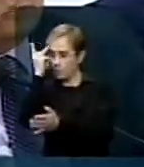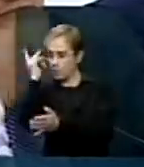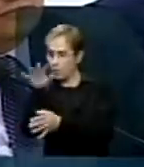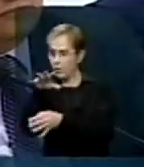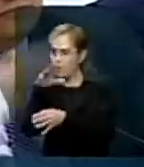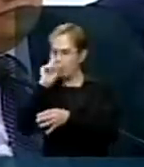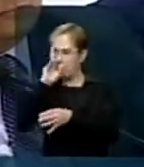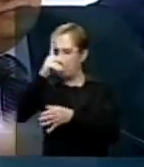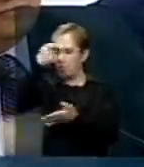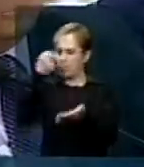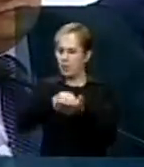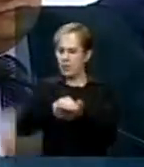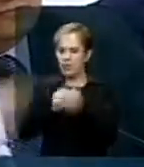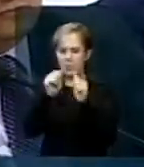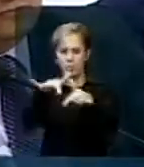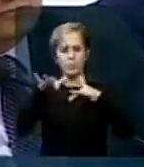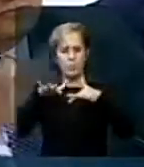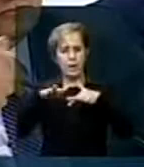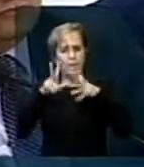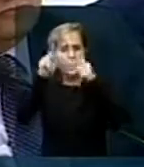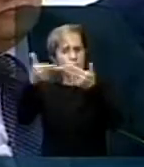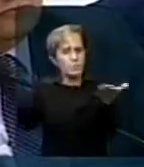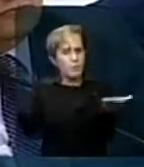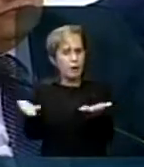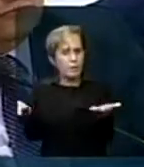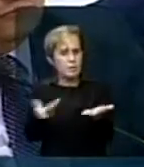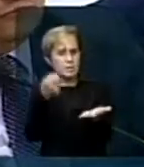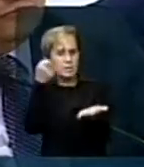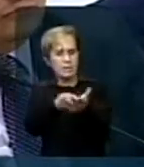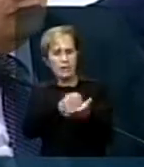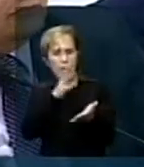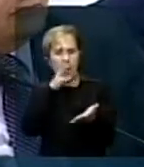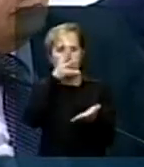parlamento brasileiro na situação em que ele se encontra hoje.